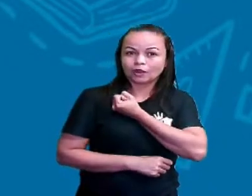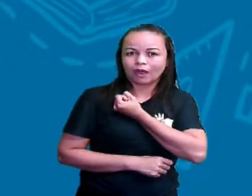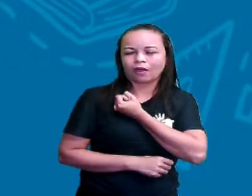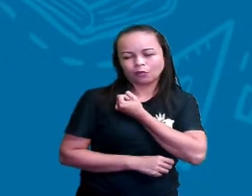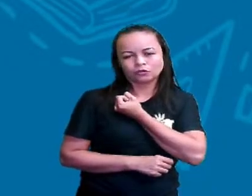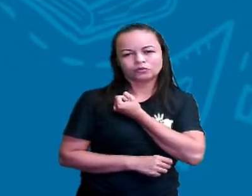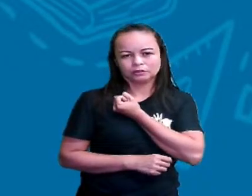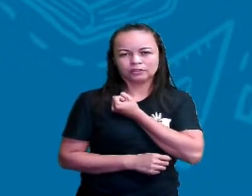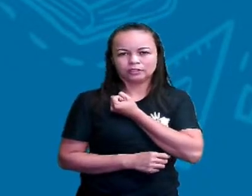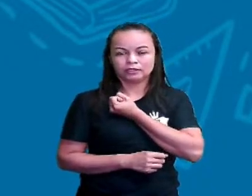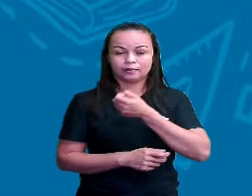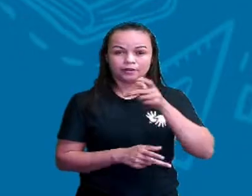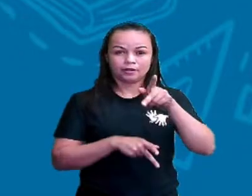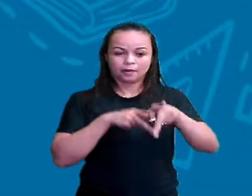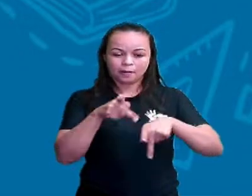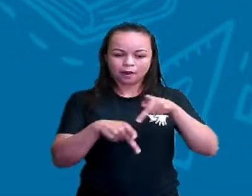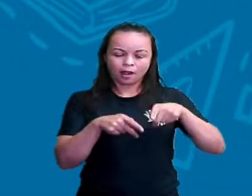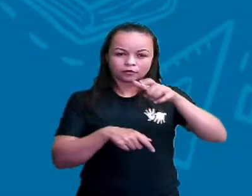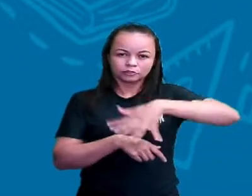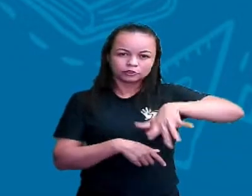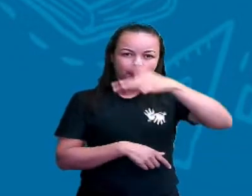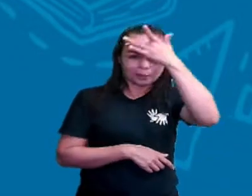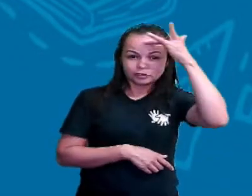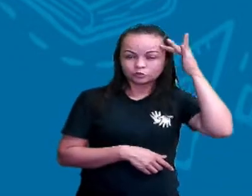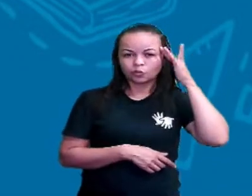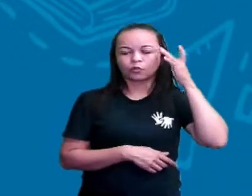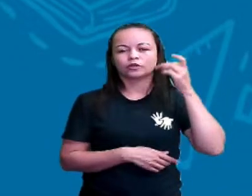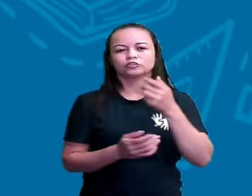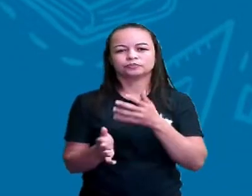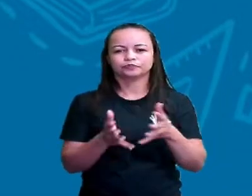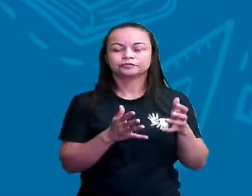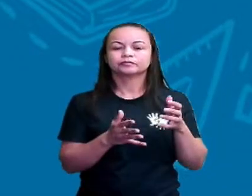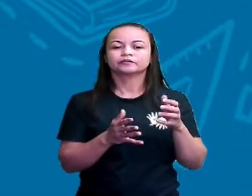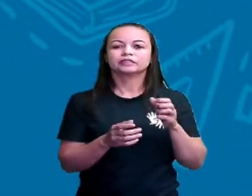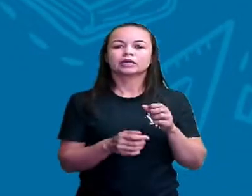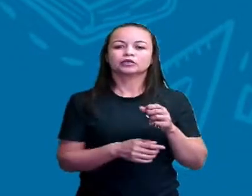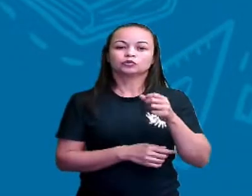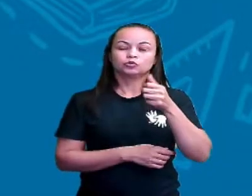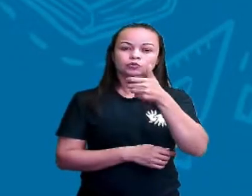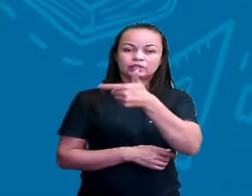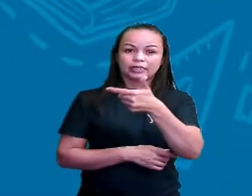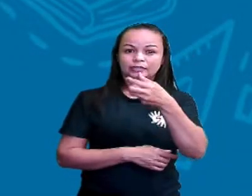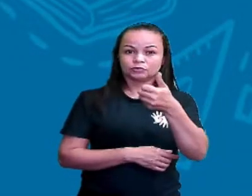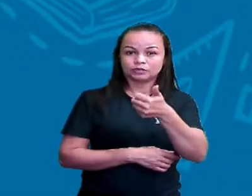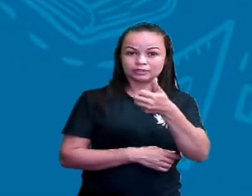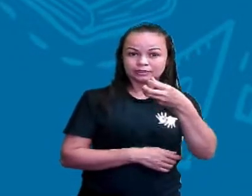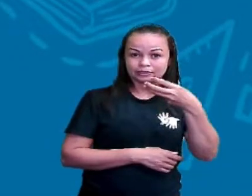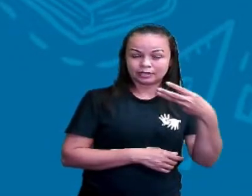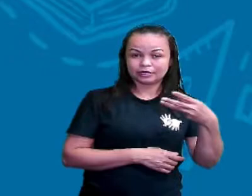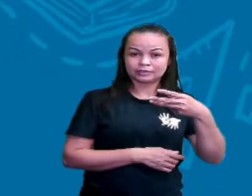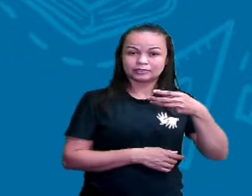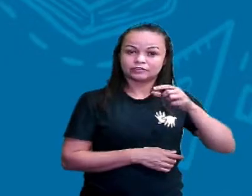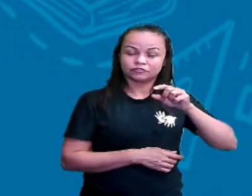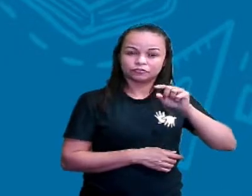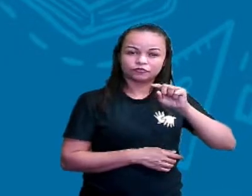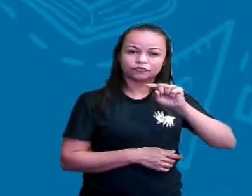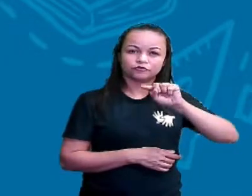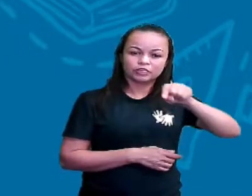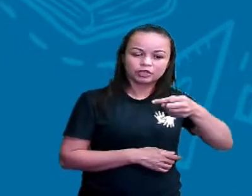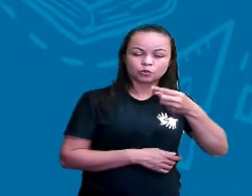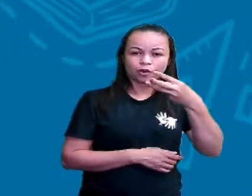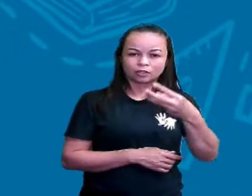muito grande, né? A gente viu aí em milhões, 213,3 milhões de habitantes, né? Um número